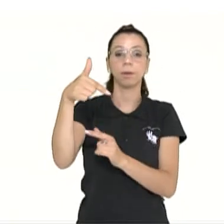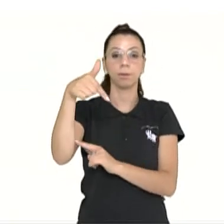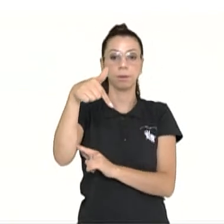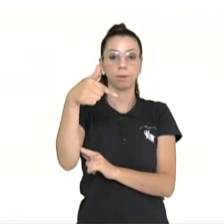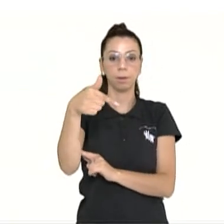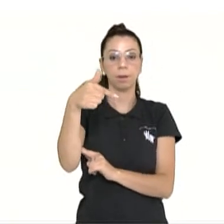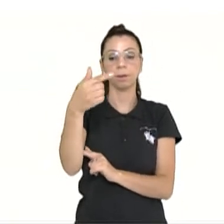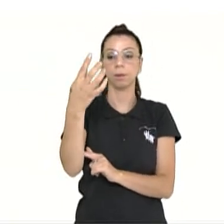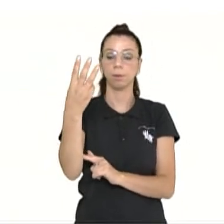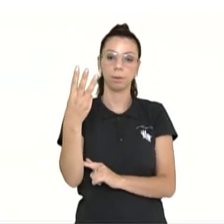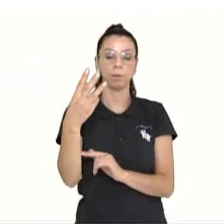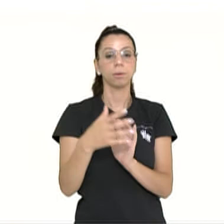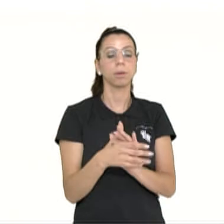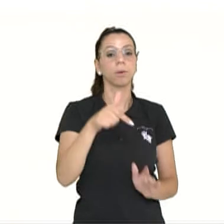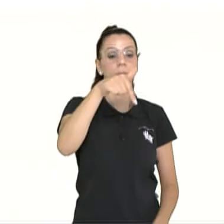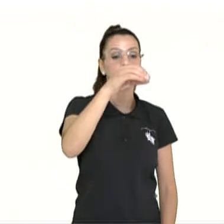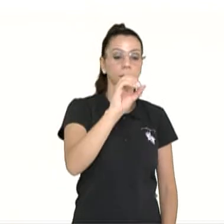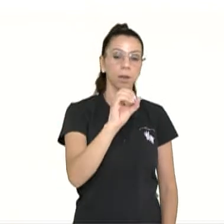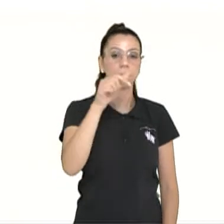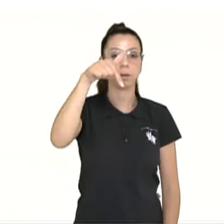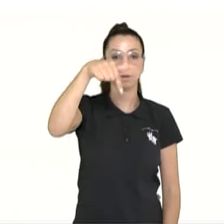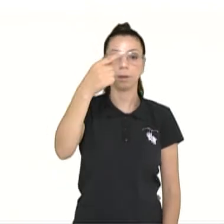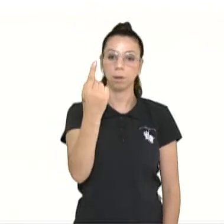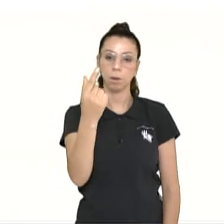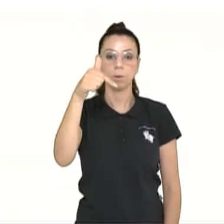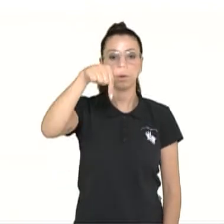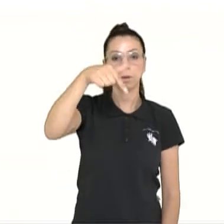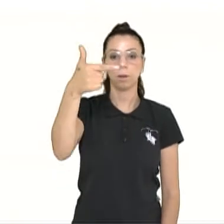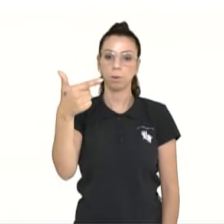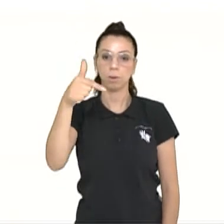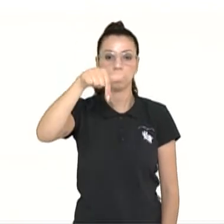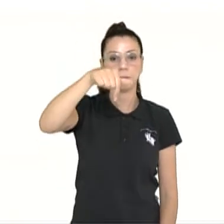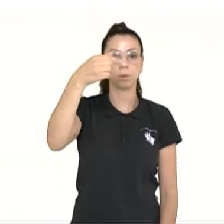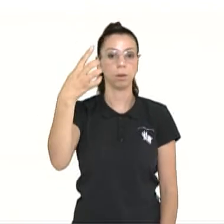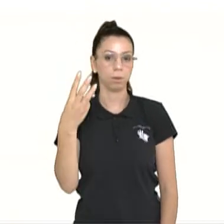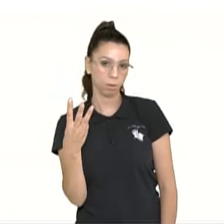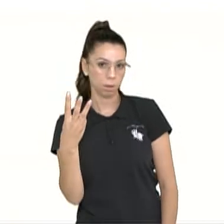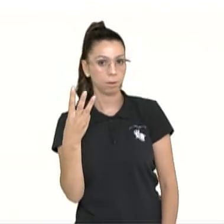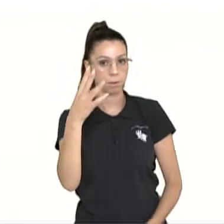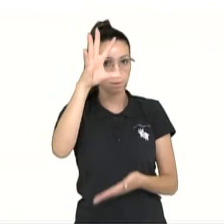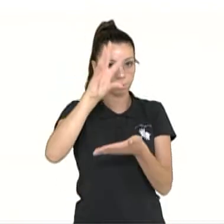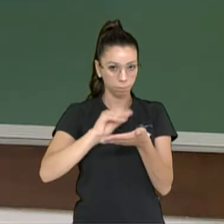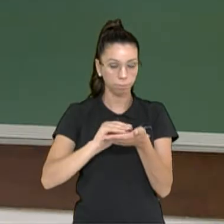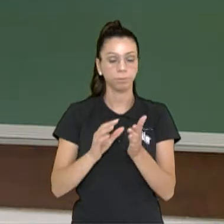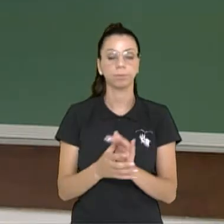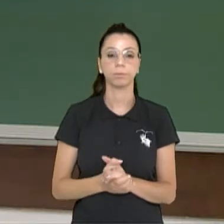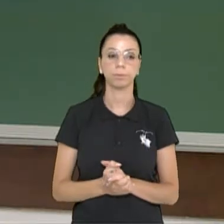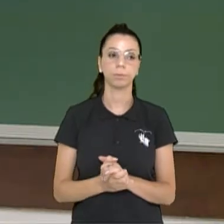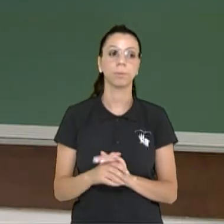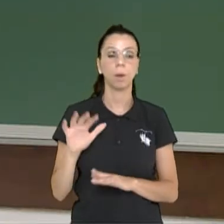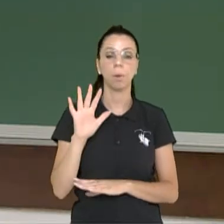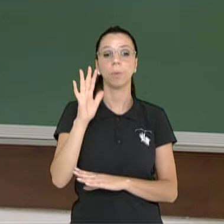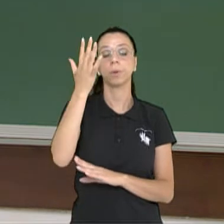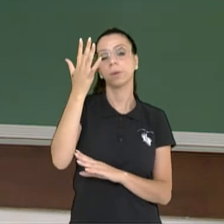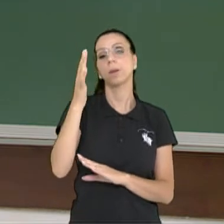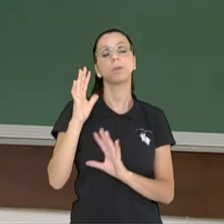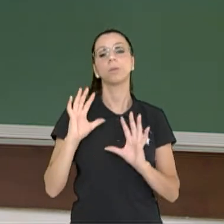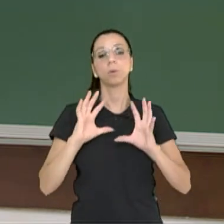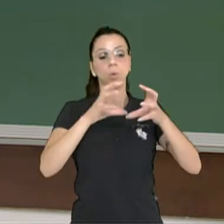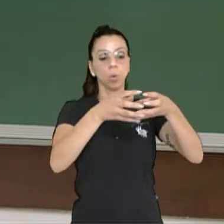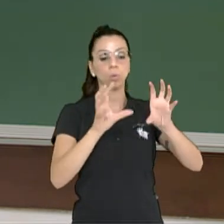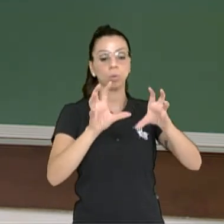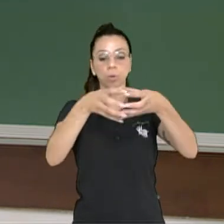74. Então, é 70, 71, 72 e 73. Anota isso aí. Isso acontece em todos os